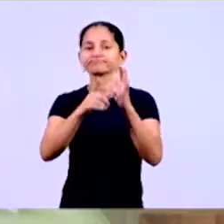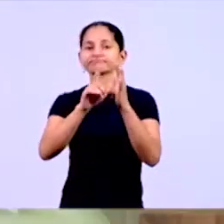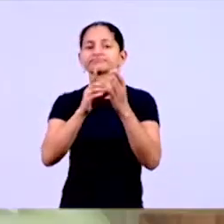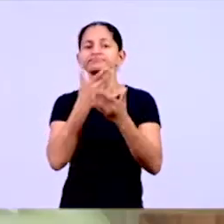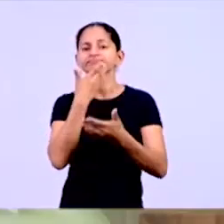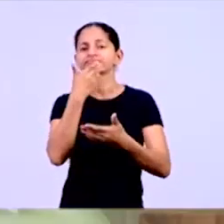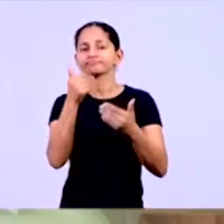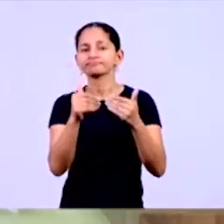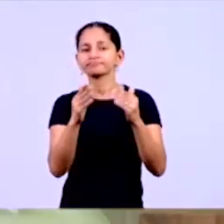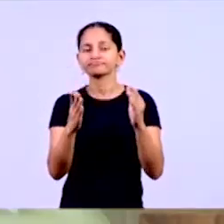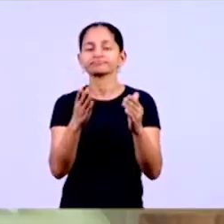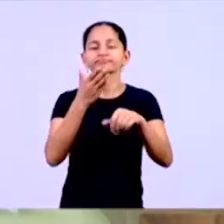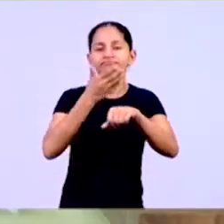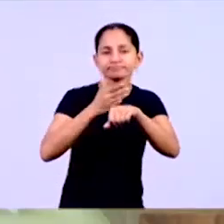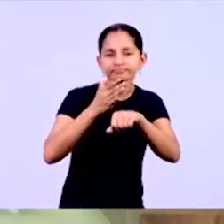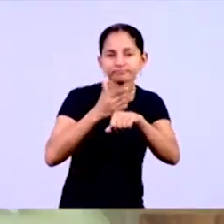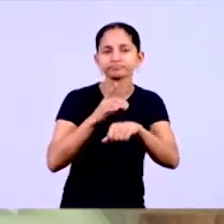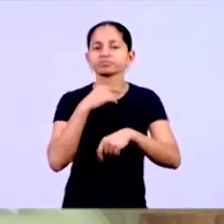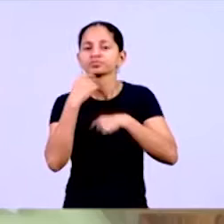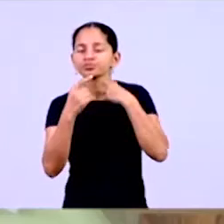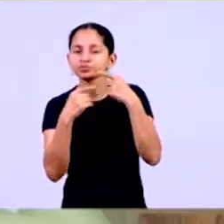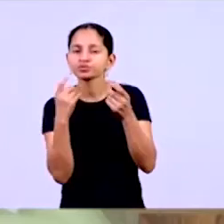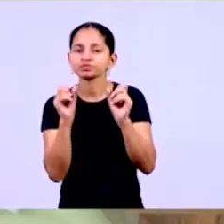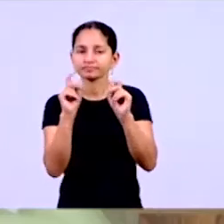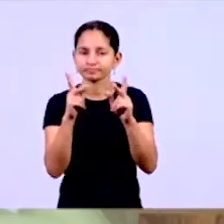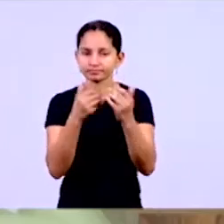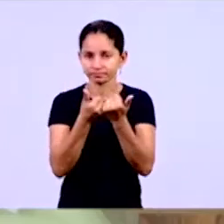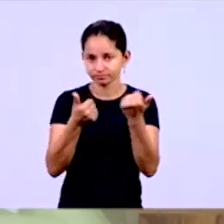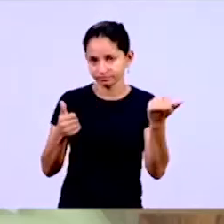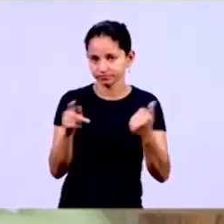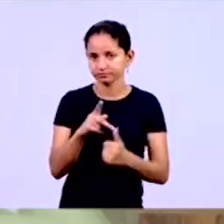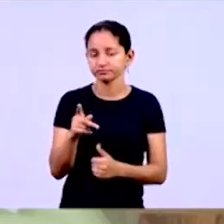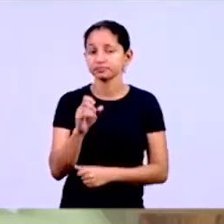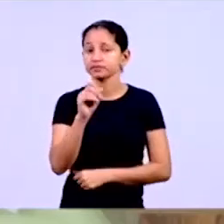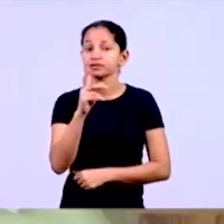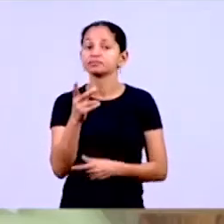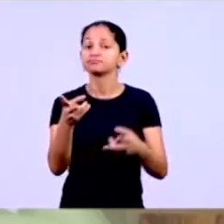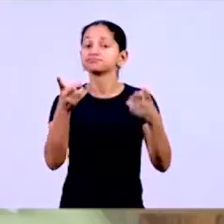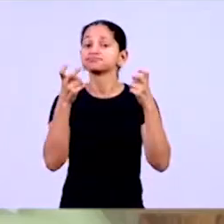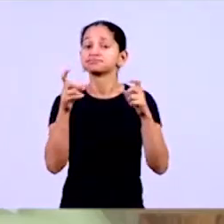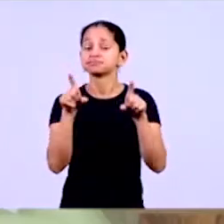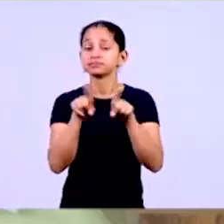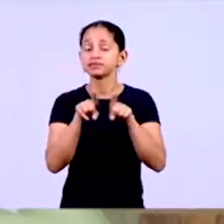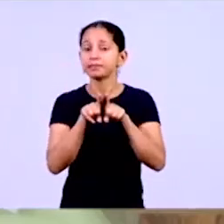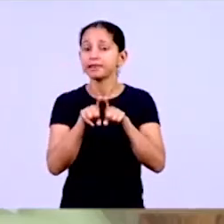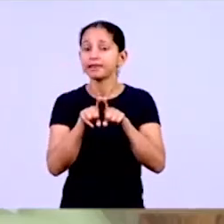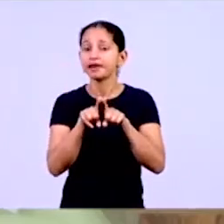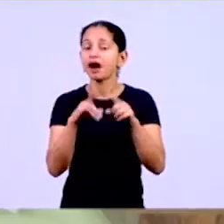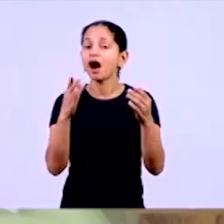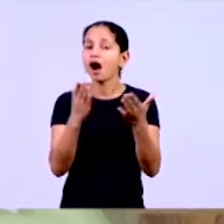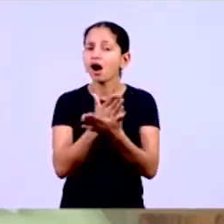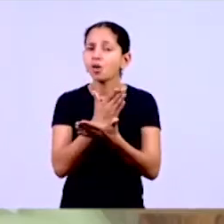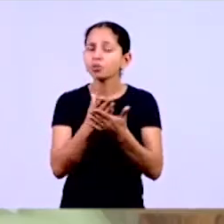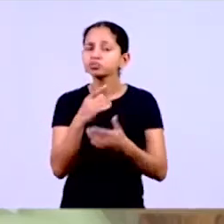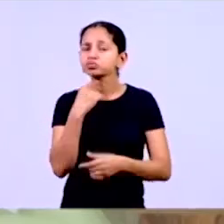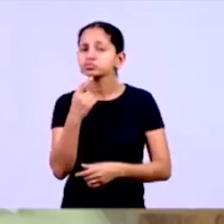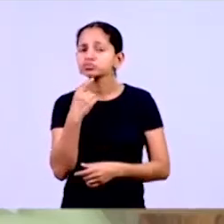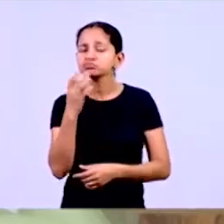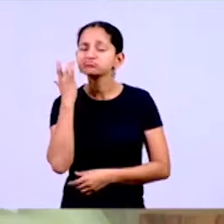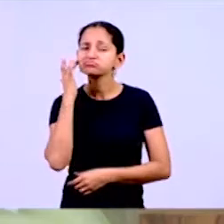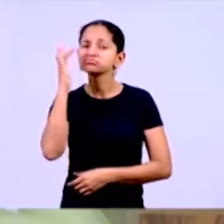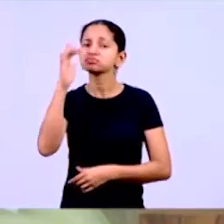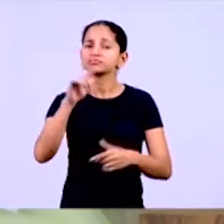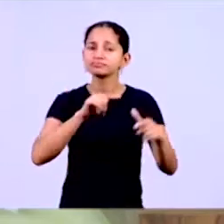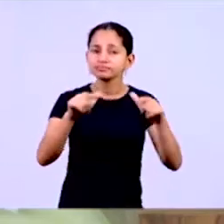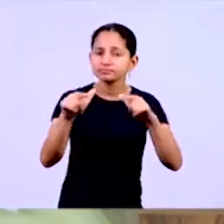acesso, já poste suas atividades, já tire as dúvidas com os tutores. Eu percebi até, professor, que muitos estão com dúvida na formatação do